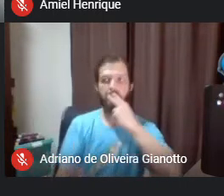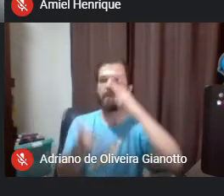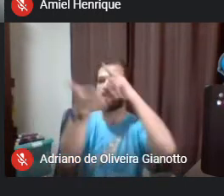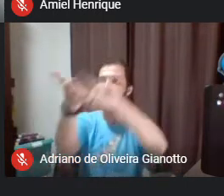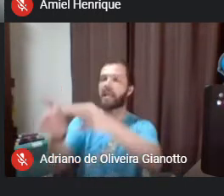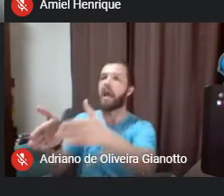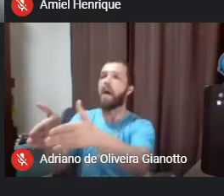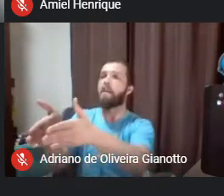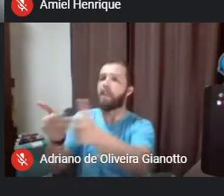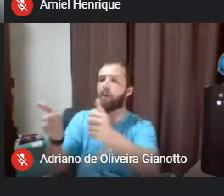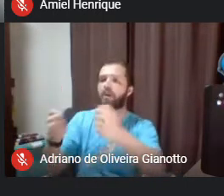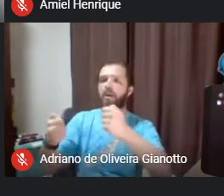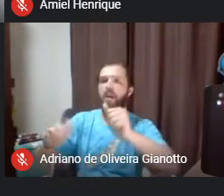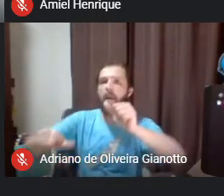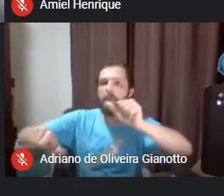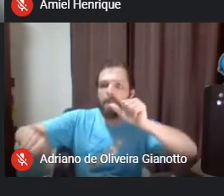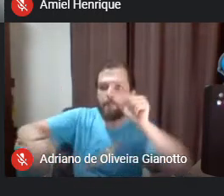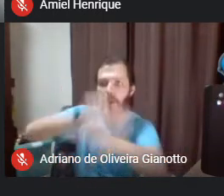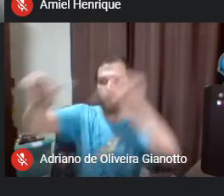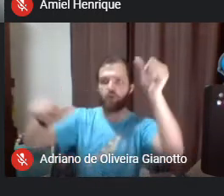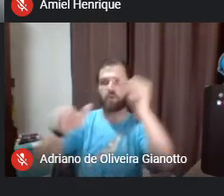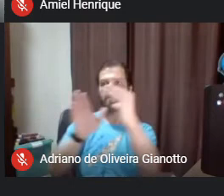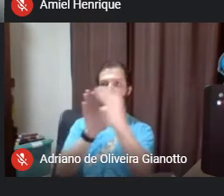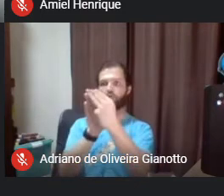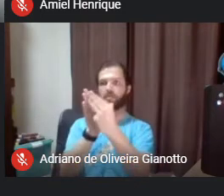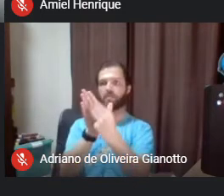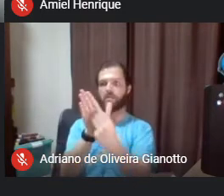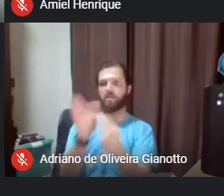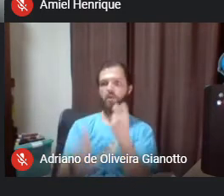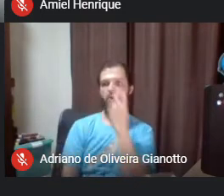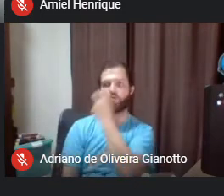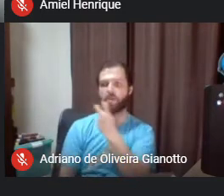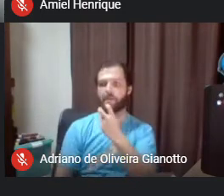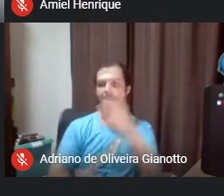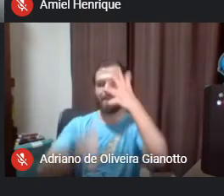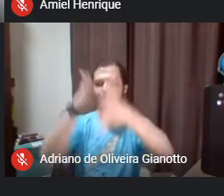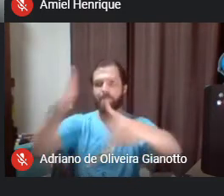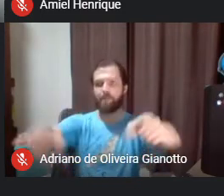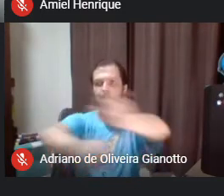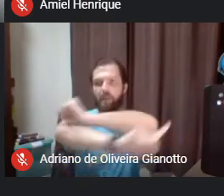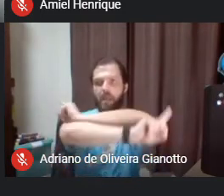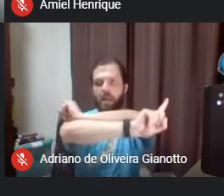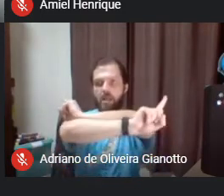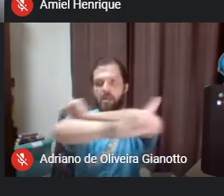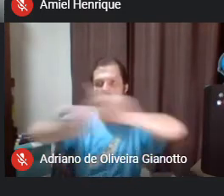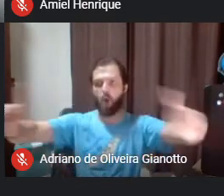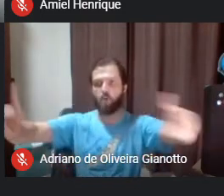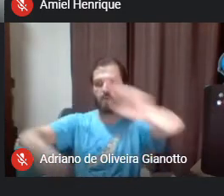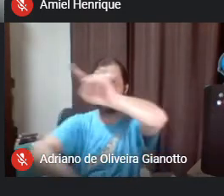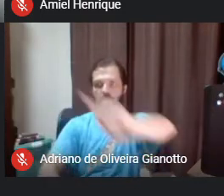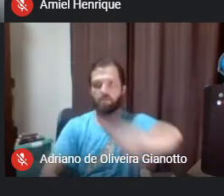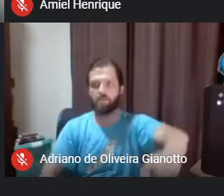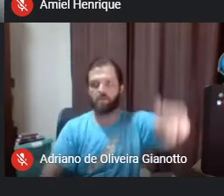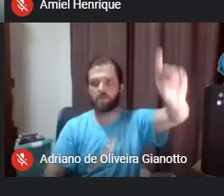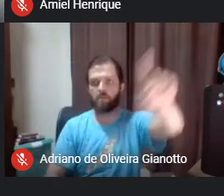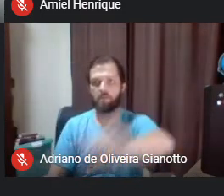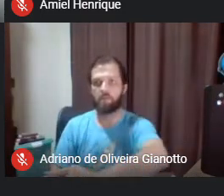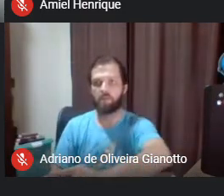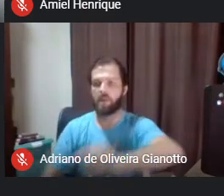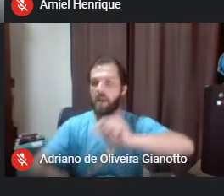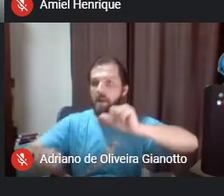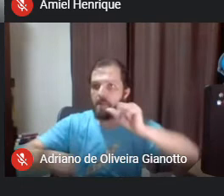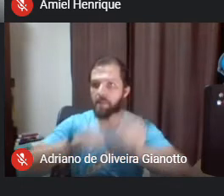Itália, ali, e pediram, né? Falou, olha, é melhor nós fazermos um tratado